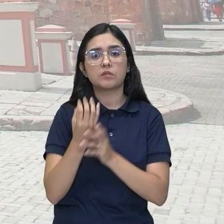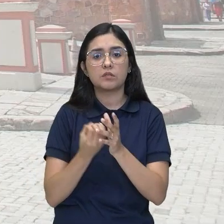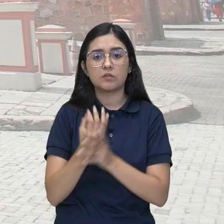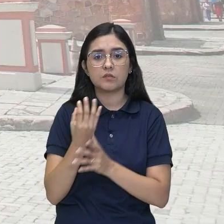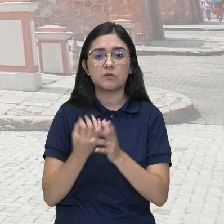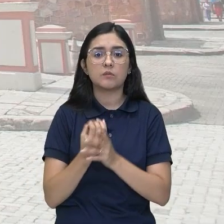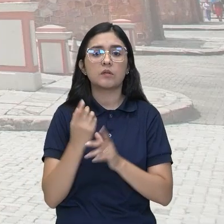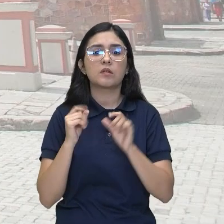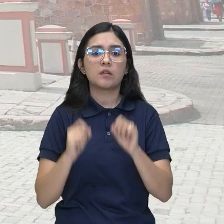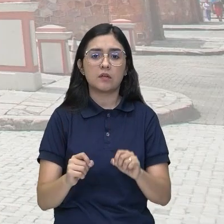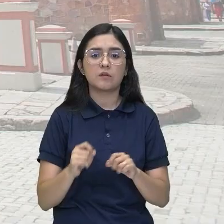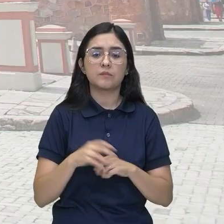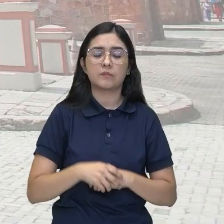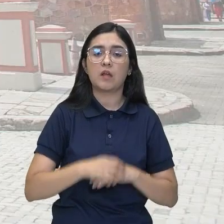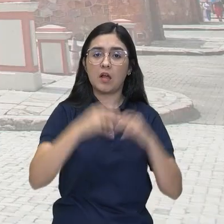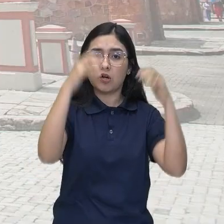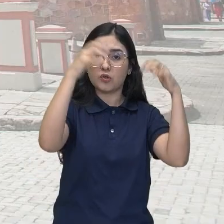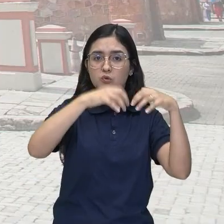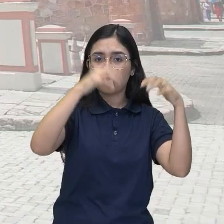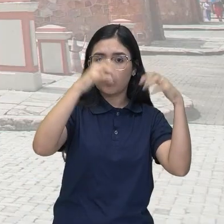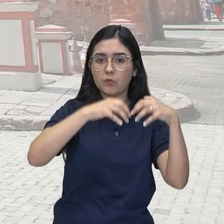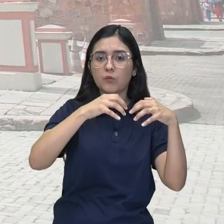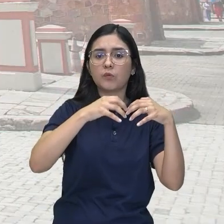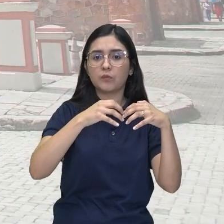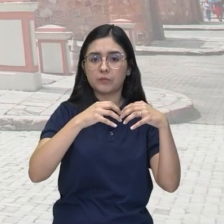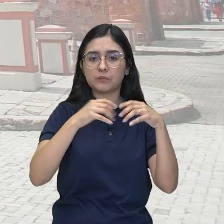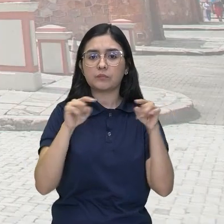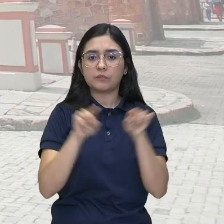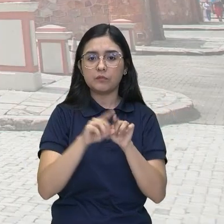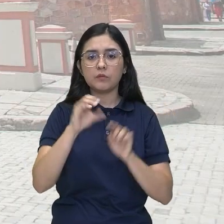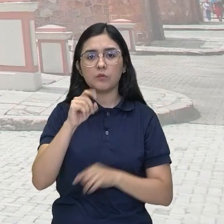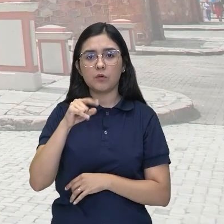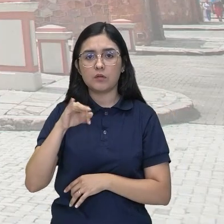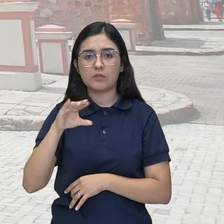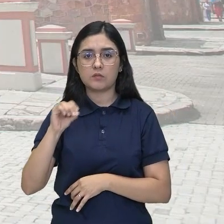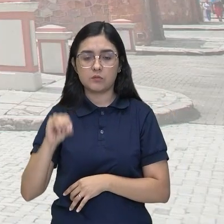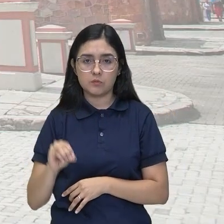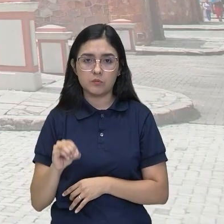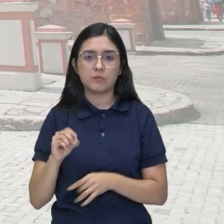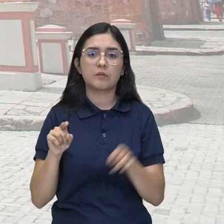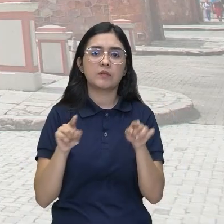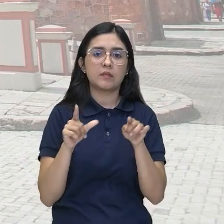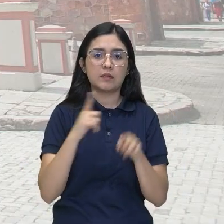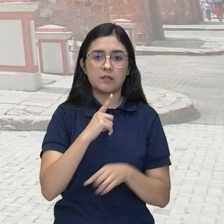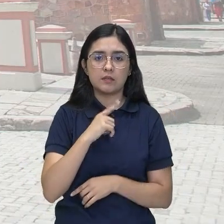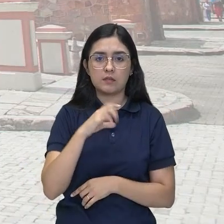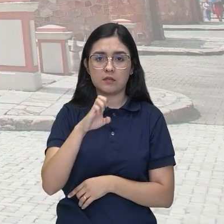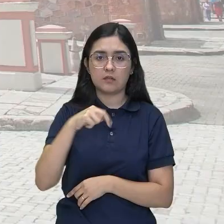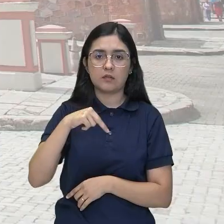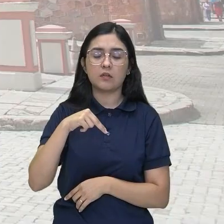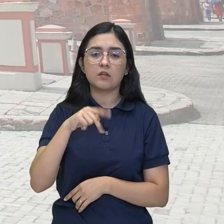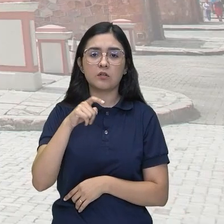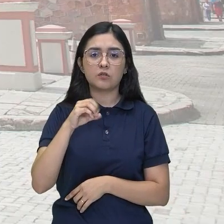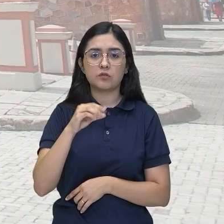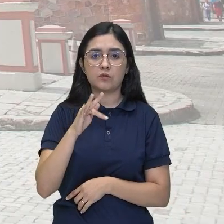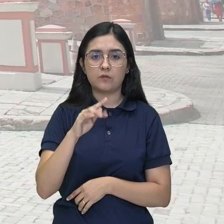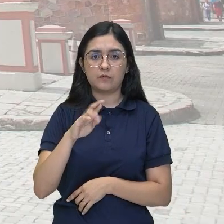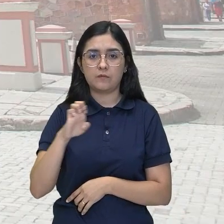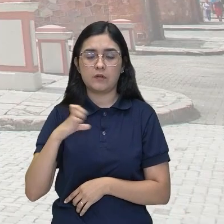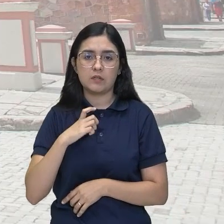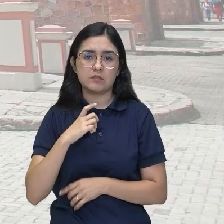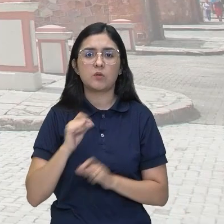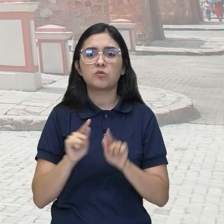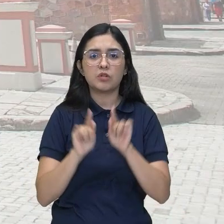pela reação da chuva com os óxidos que contêm enxofre, que são os gases